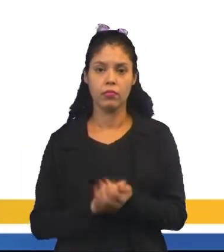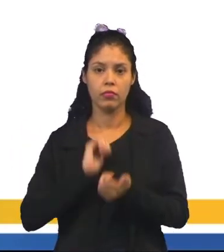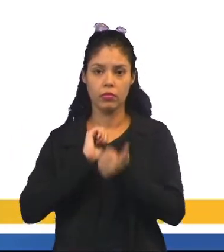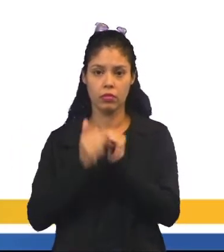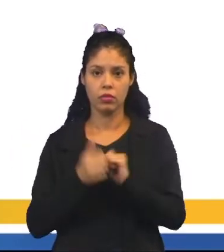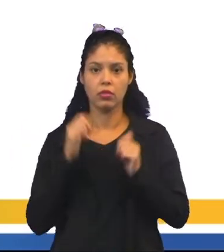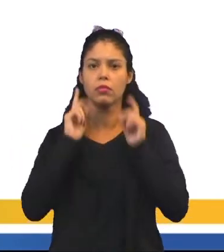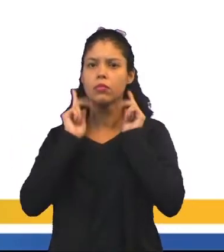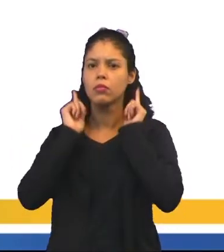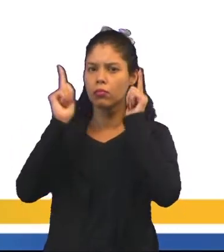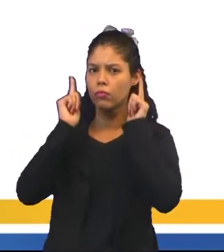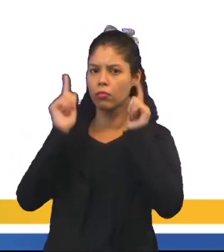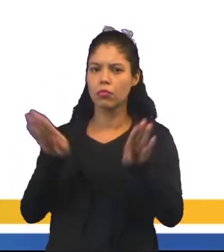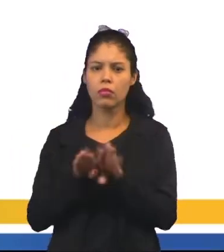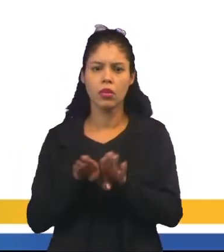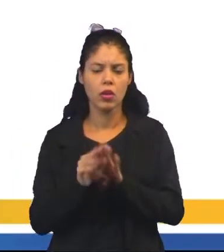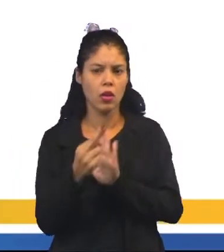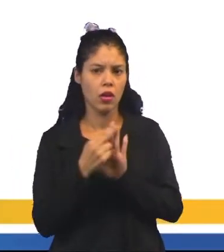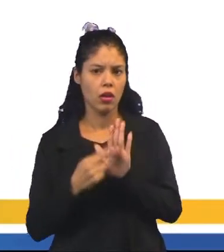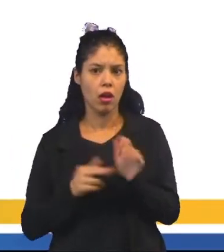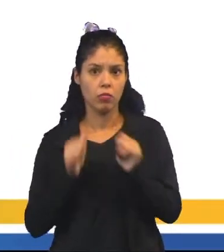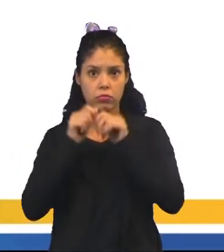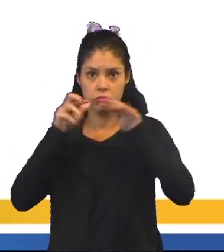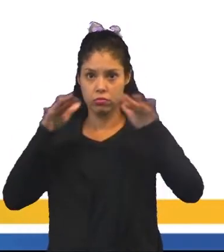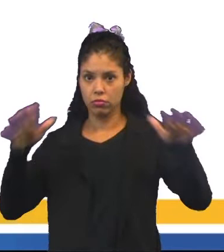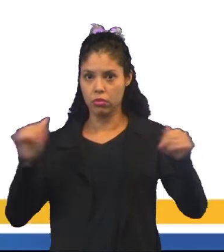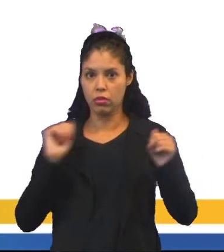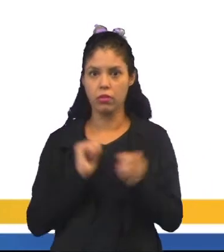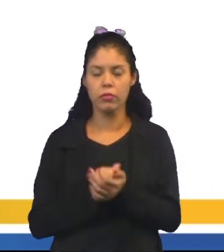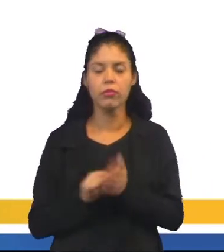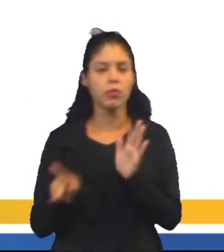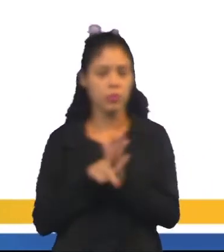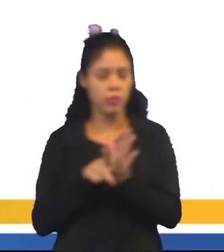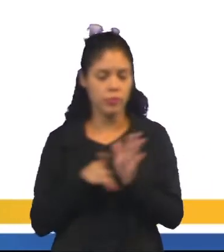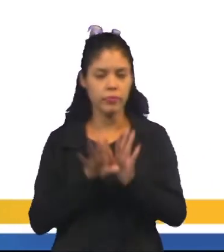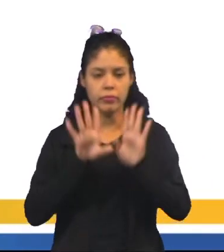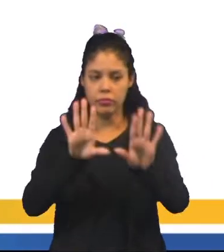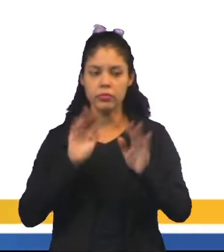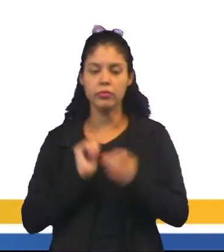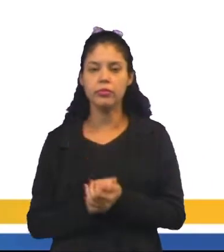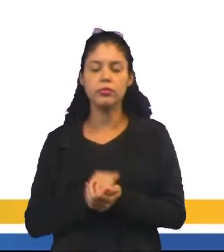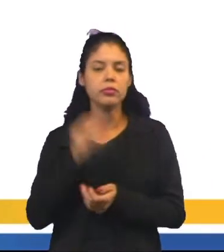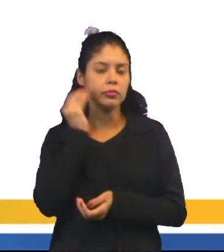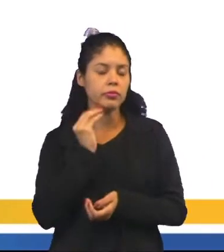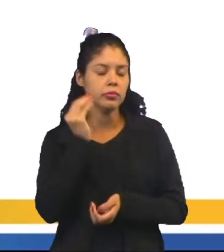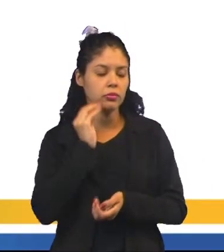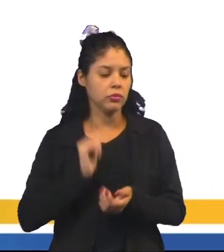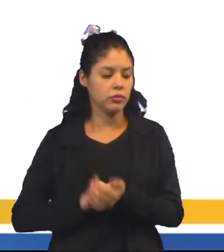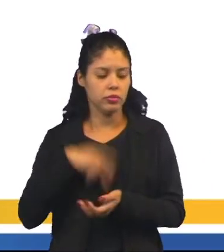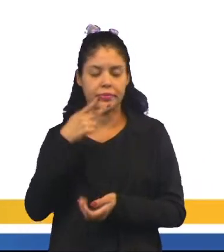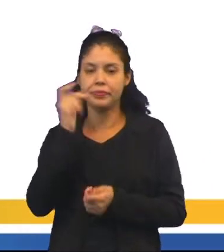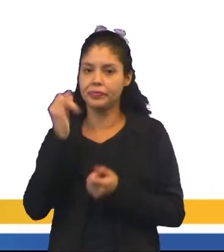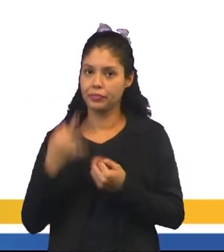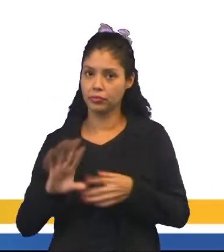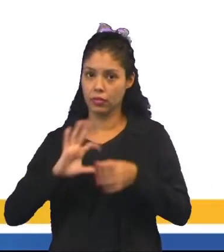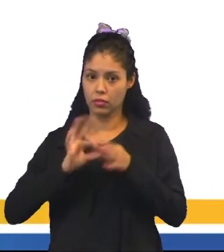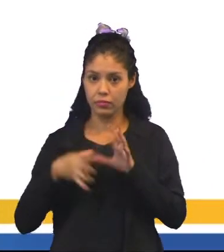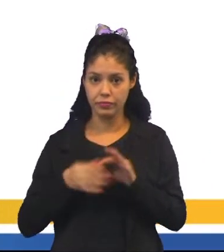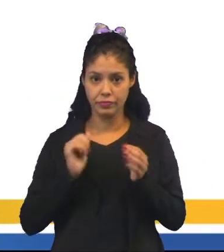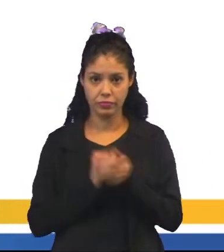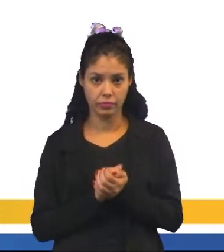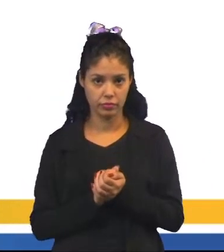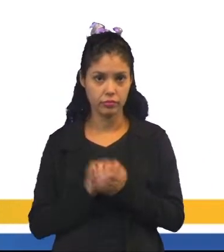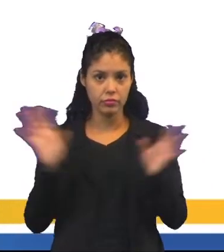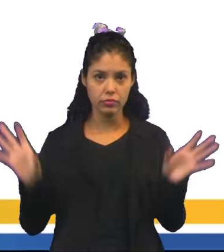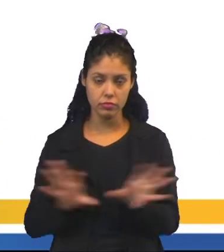esportes radicais, eles têm uma regra um pouco ampla, assim, não é nada muito pré-determinado, a gente vai tentar aqui contextualizar e sintetizar